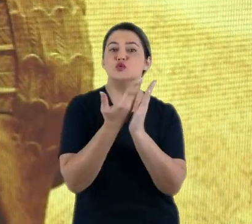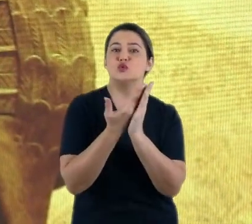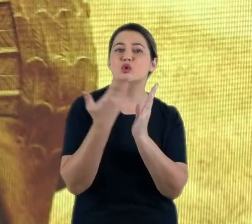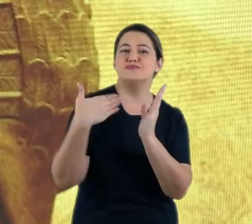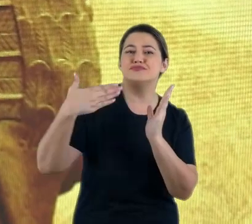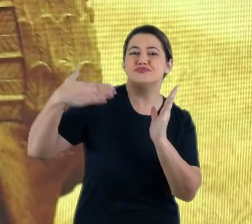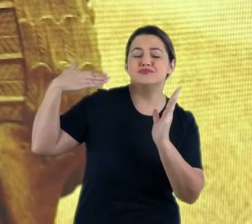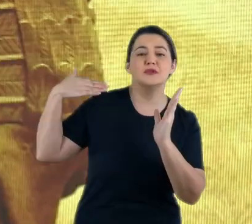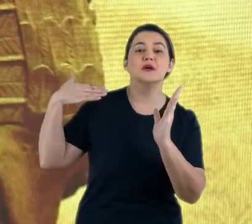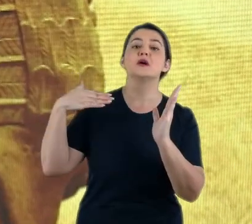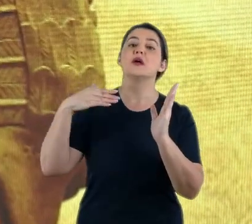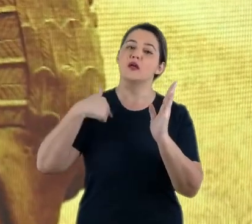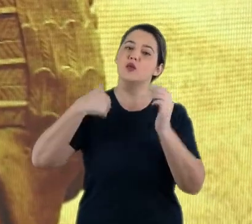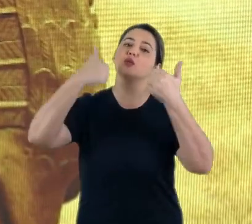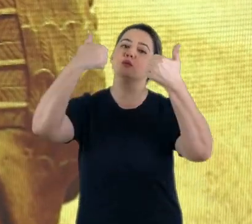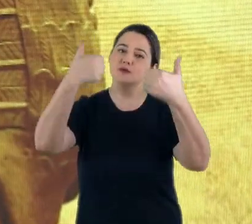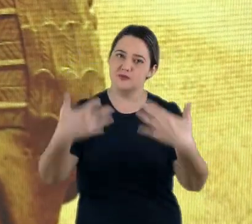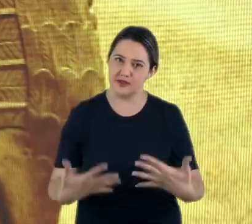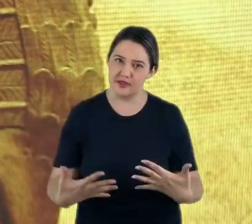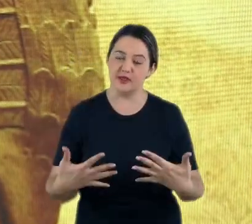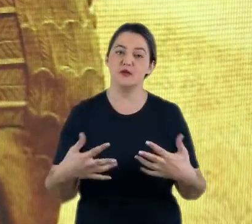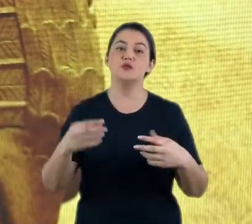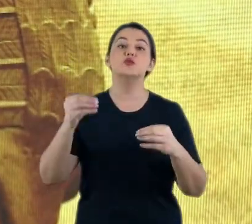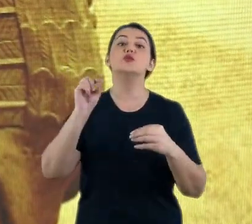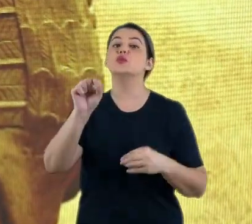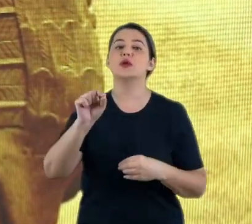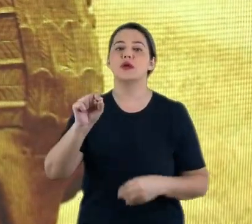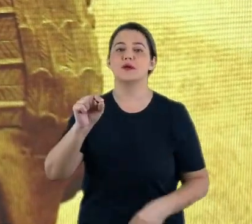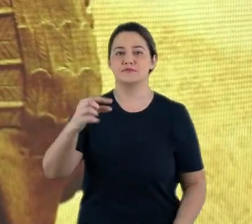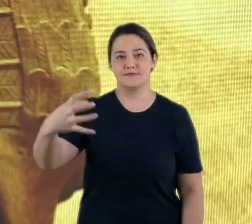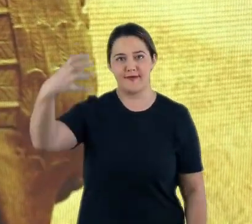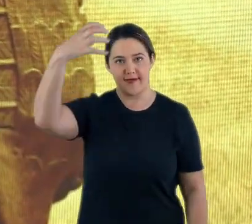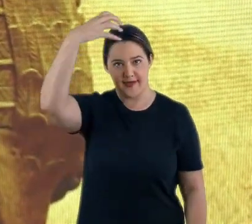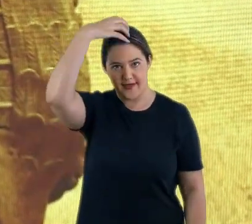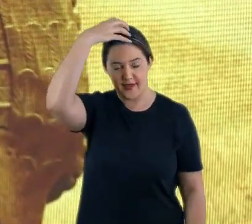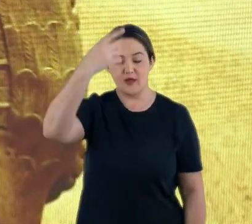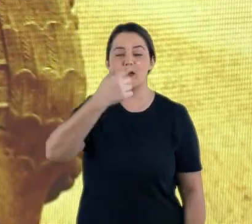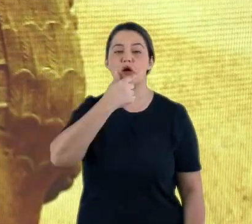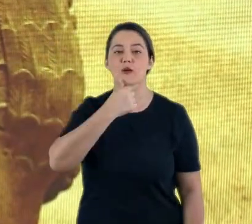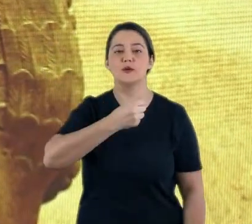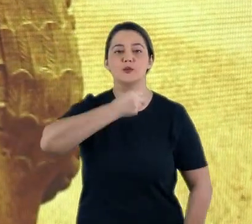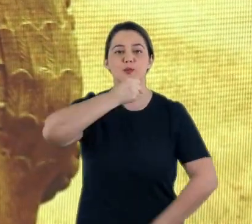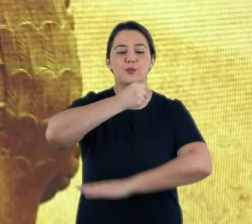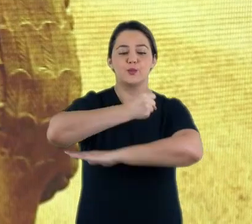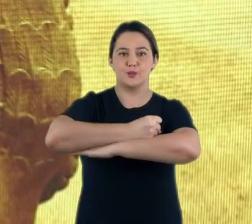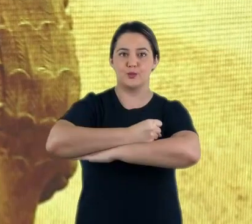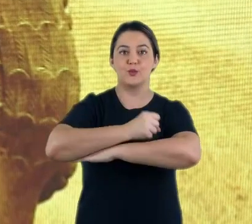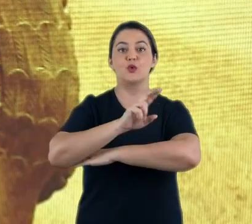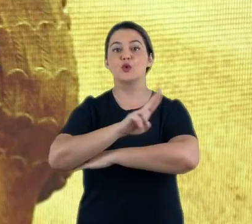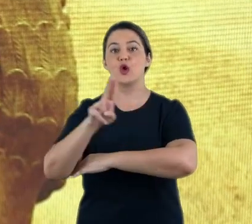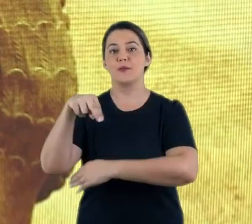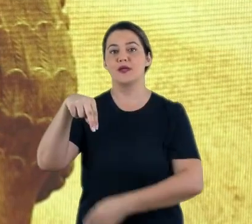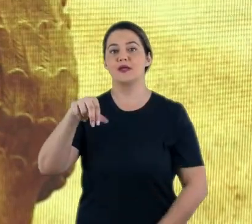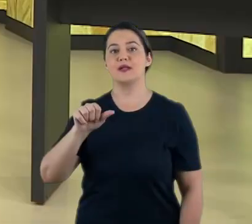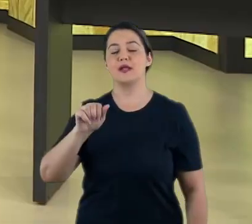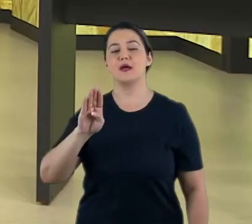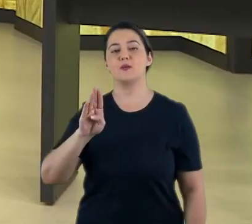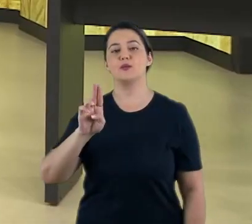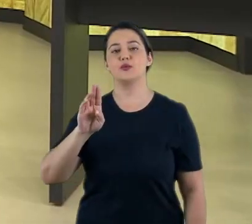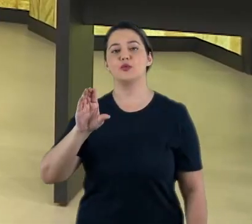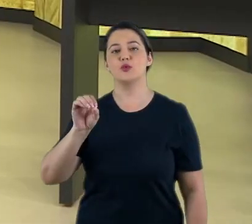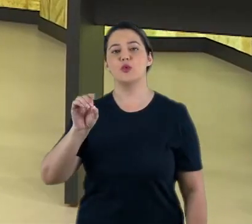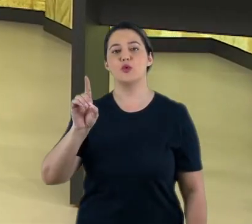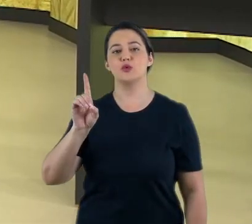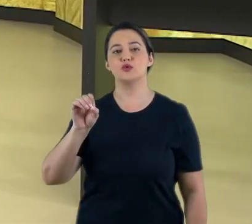lá atrás no começo dessa série, eu mencionei um sonho profético do rei Nabucodonosor. Apenas